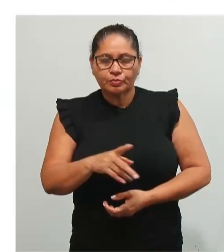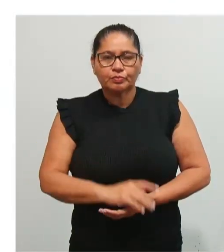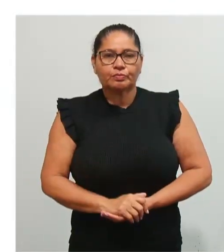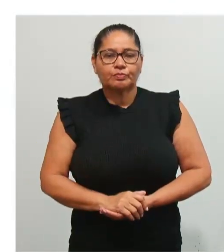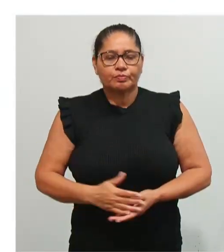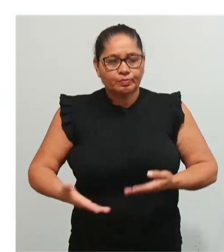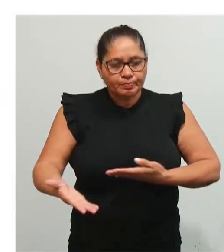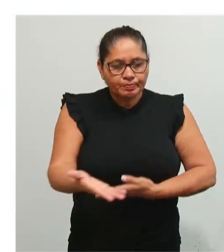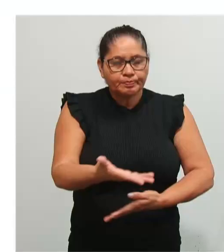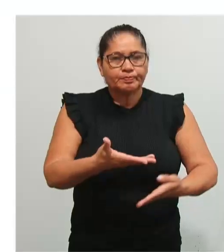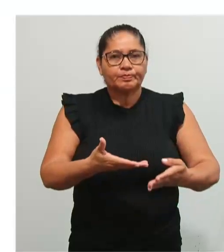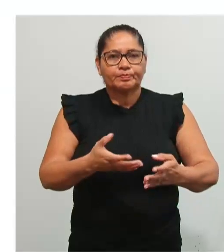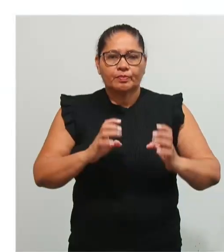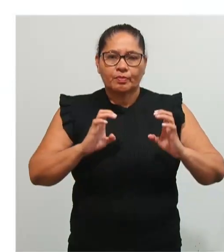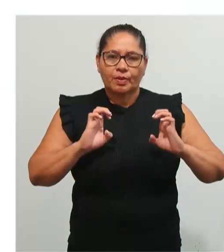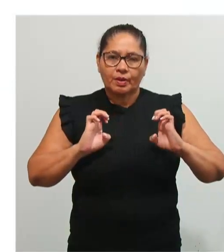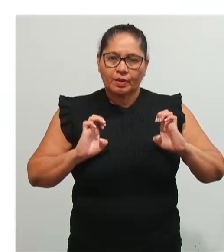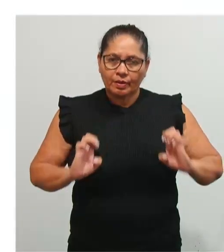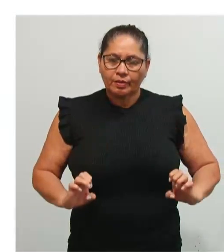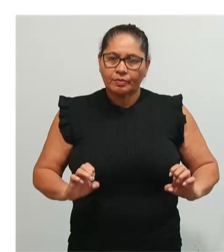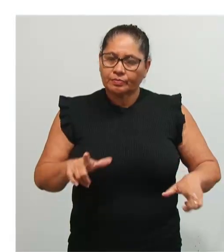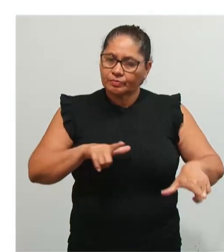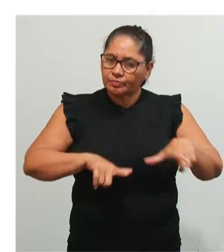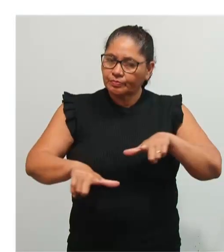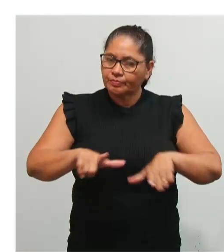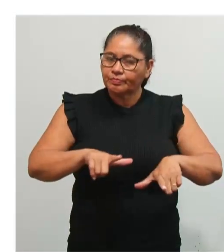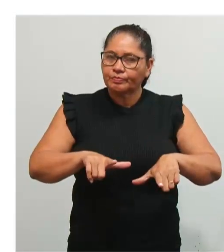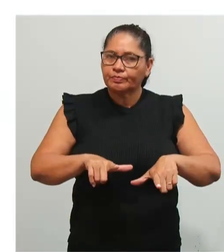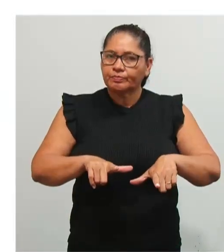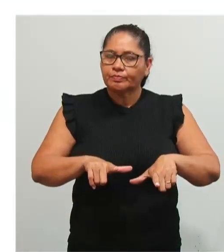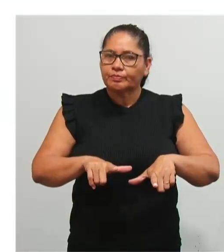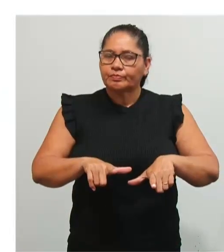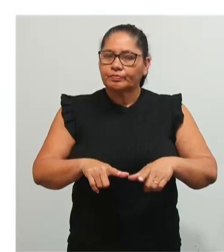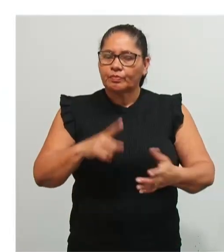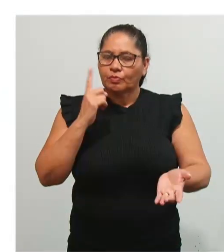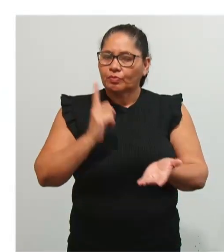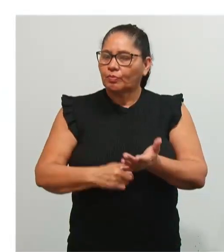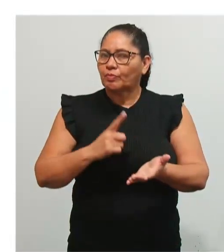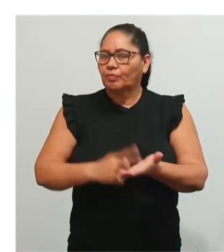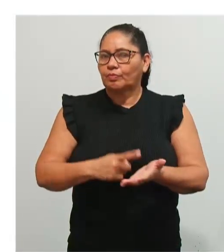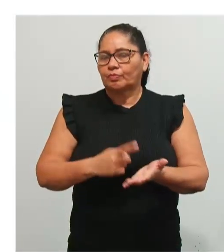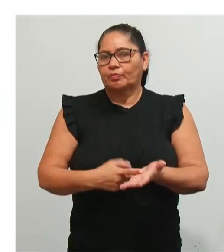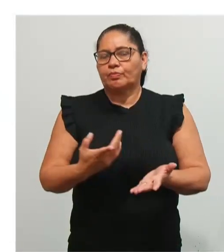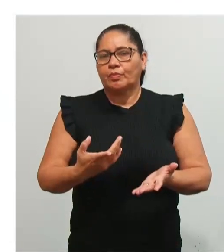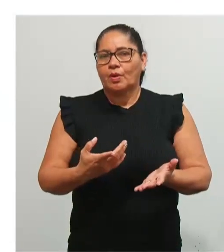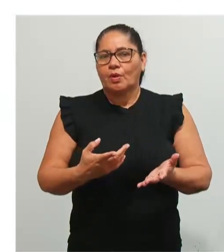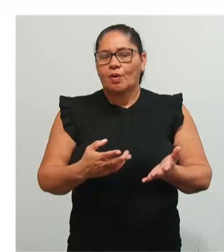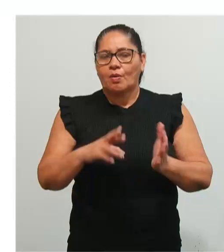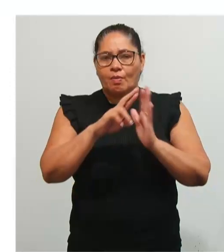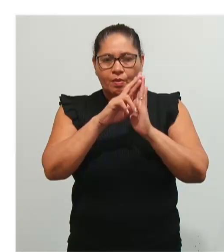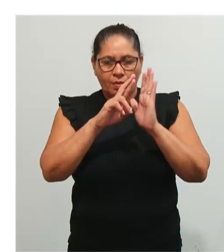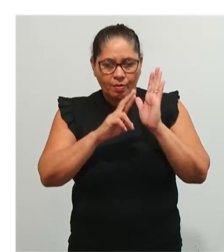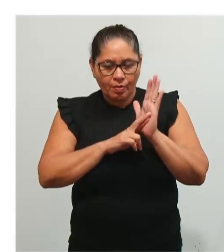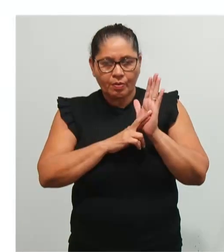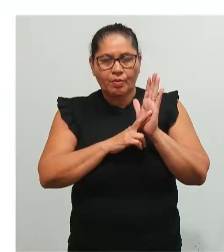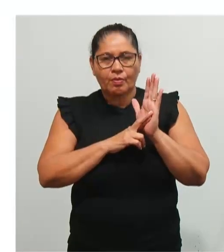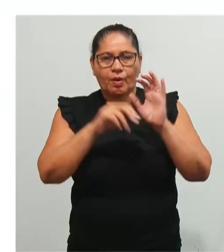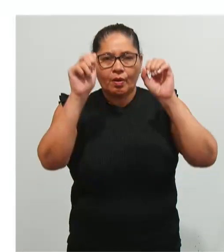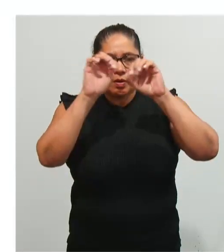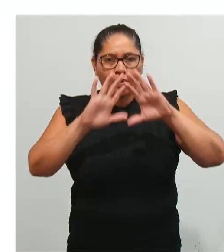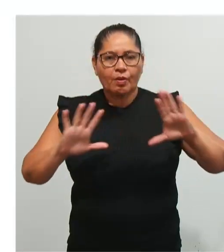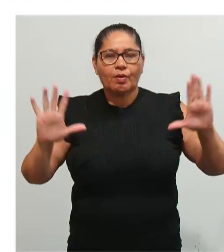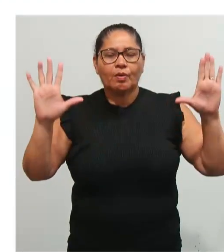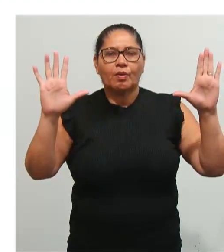com relações éticas de trabalho e de comprometimento, com conformidade às regras, com transparência